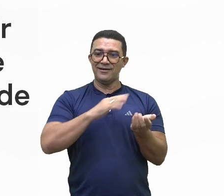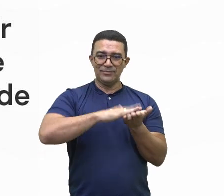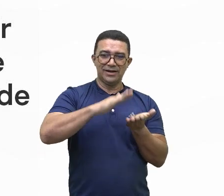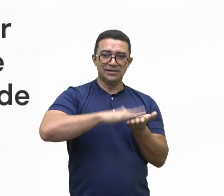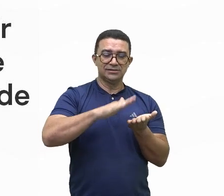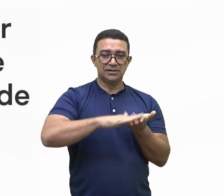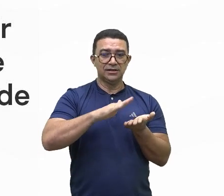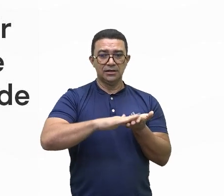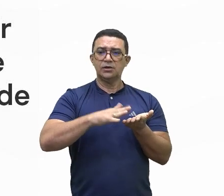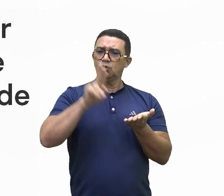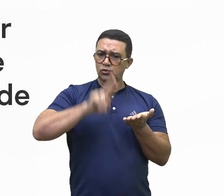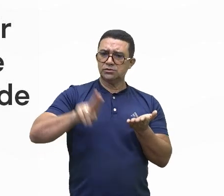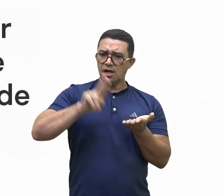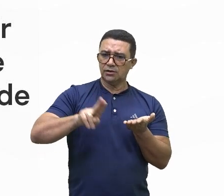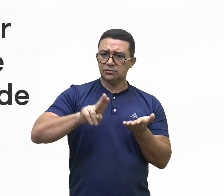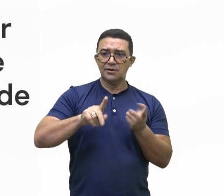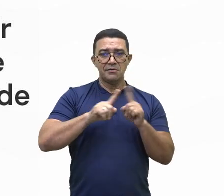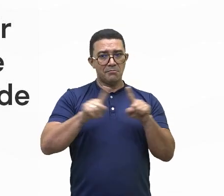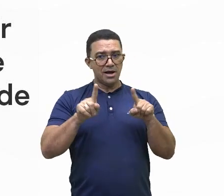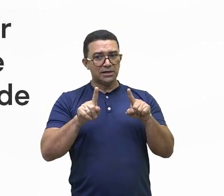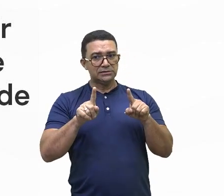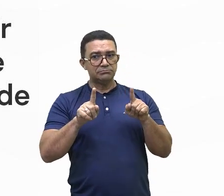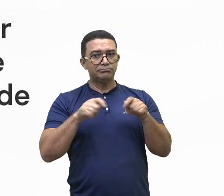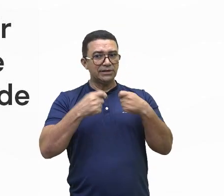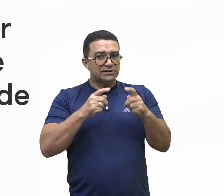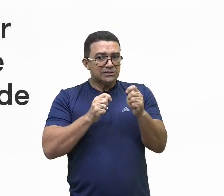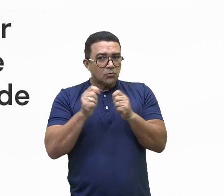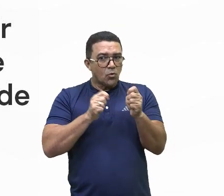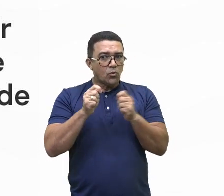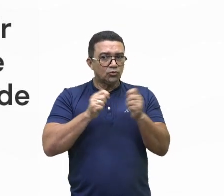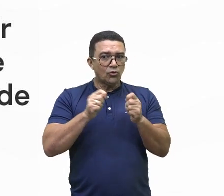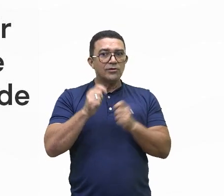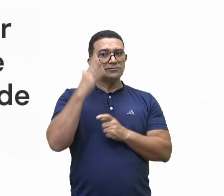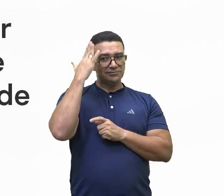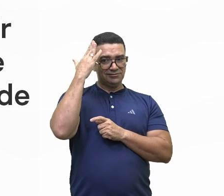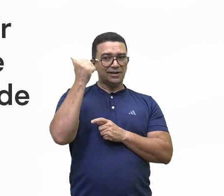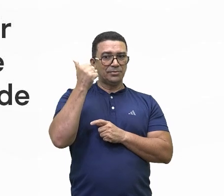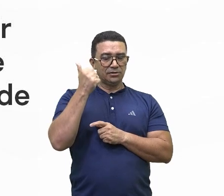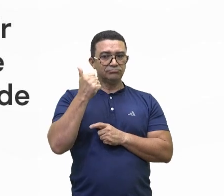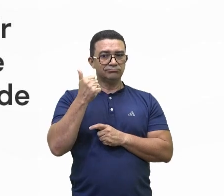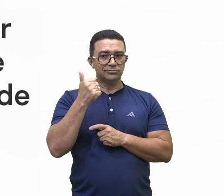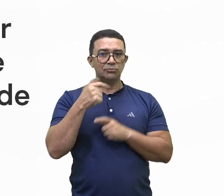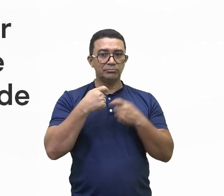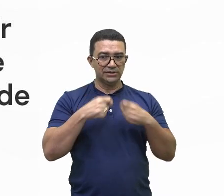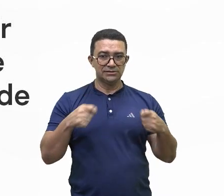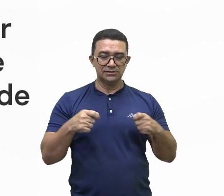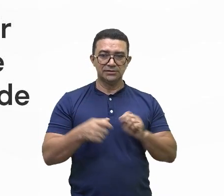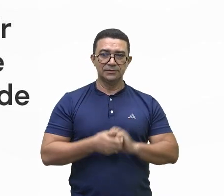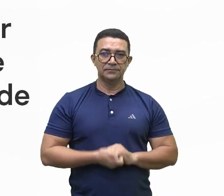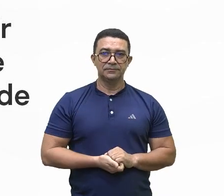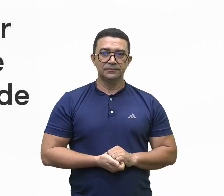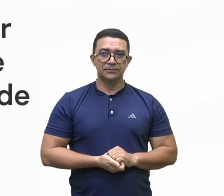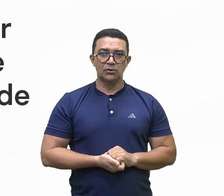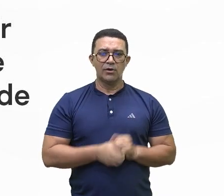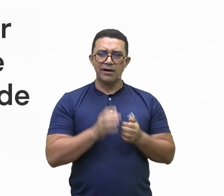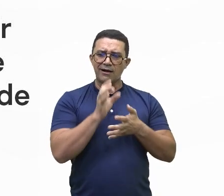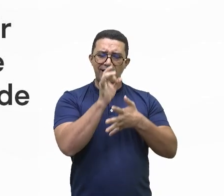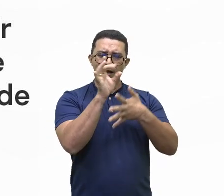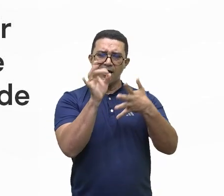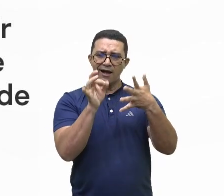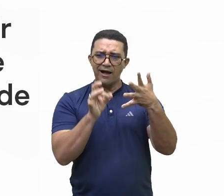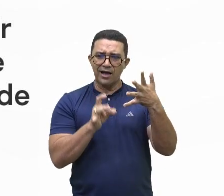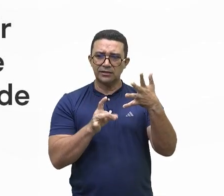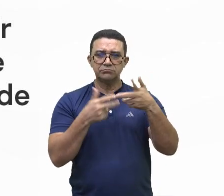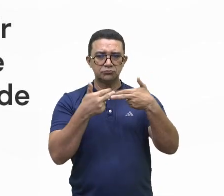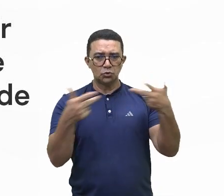foi feito para ser usado, mas para ser usado com sabedoria, determinando para cada coisa, né?